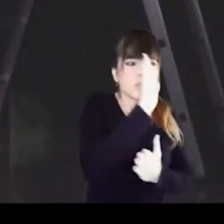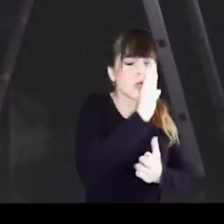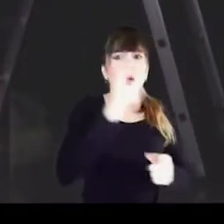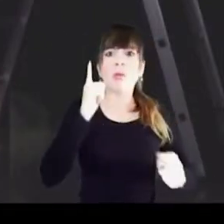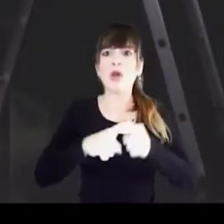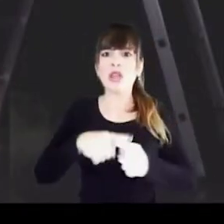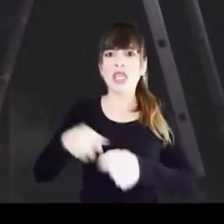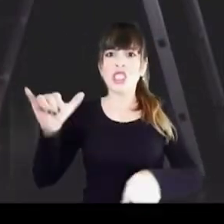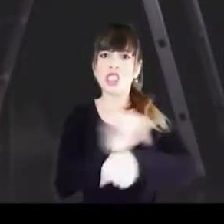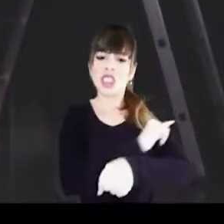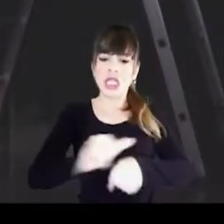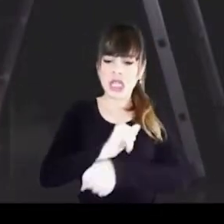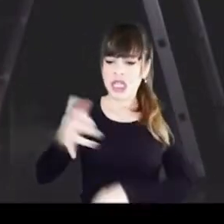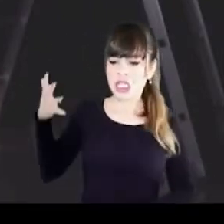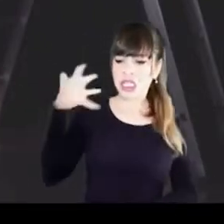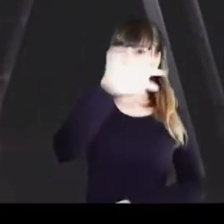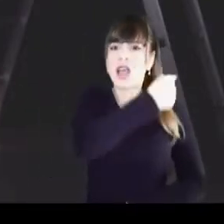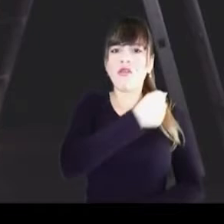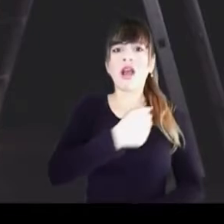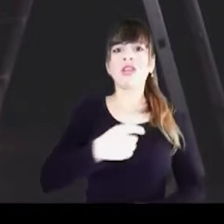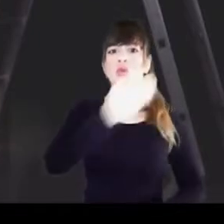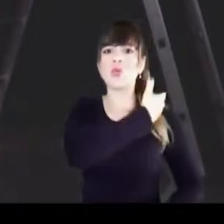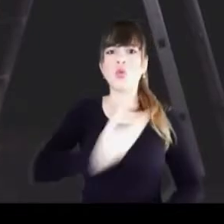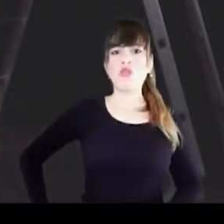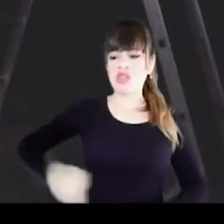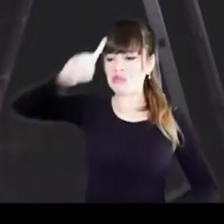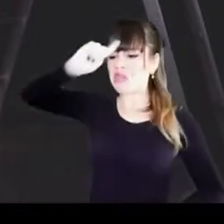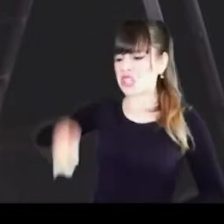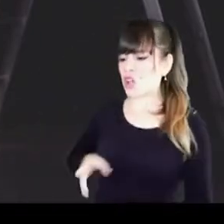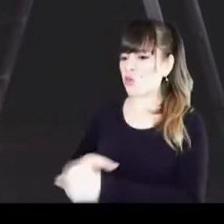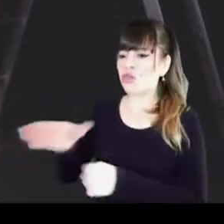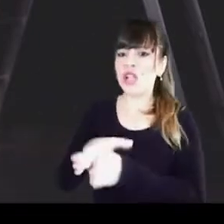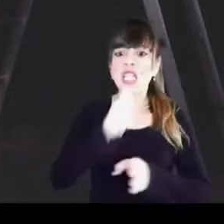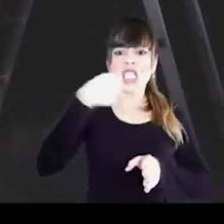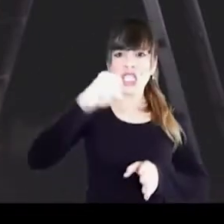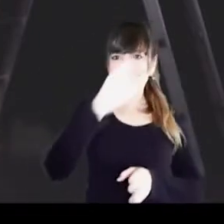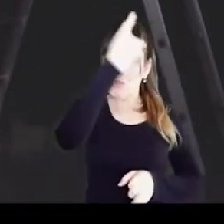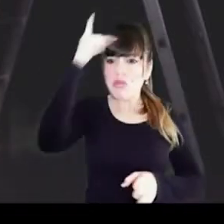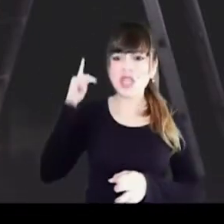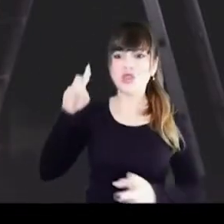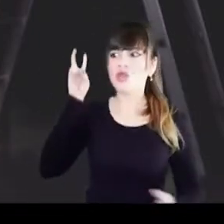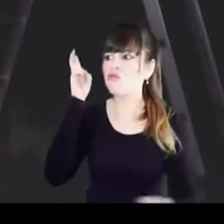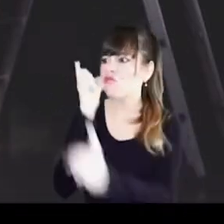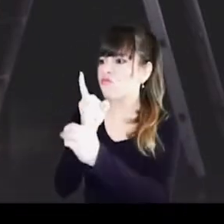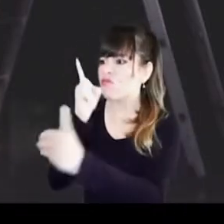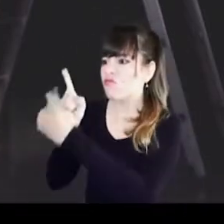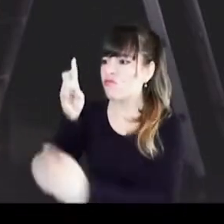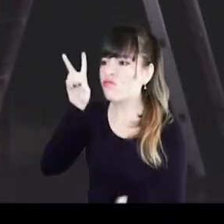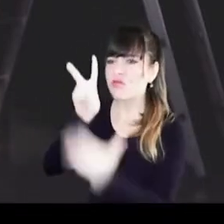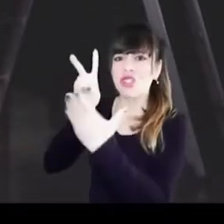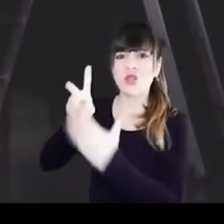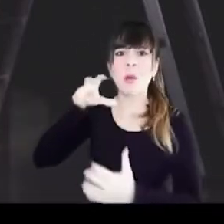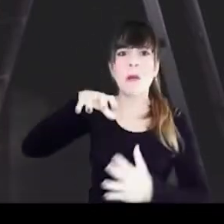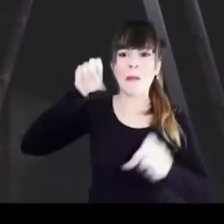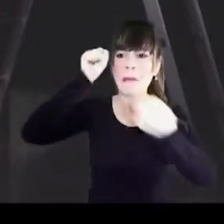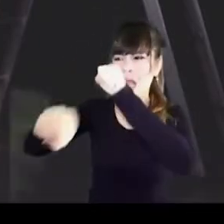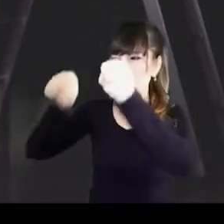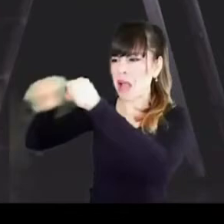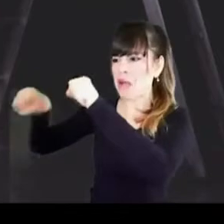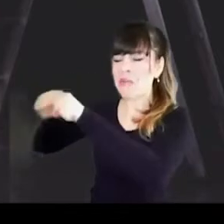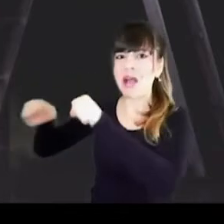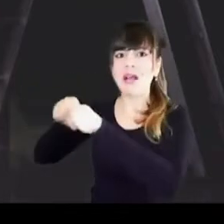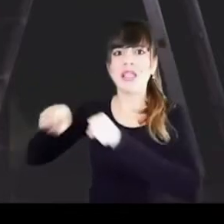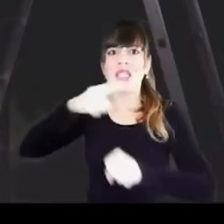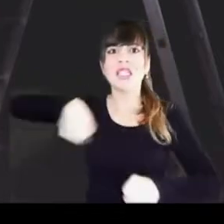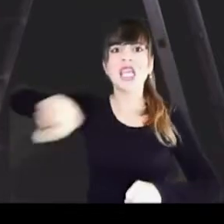silêncio, como estratégia de sobrevivência. Há uma ordem da província que aconselhava a população a degolar quaisquer índios,